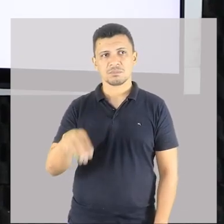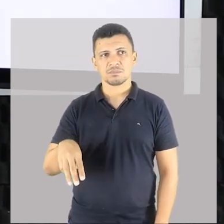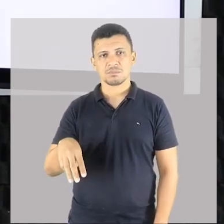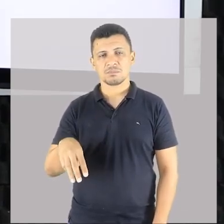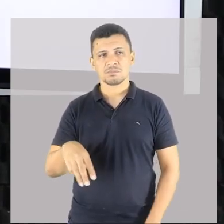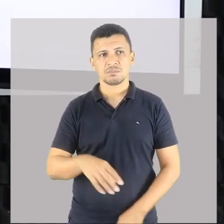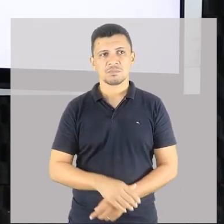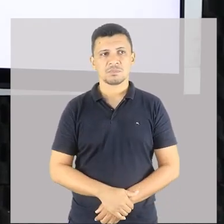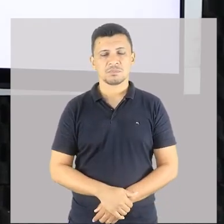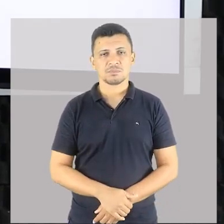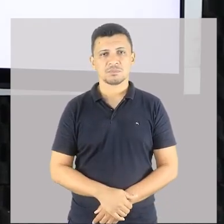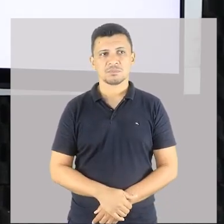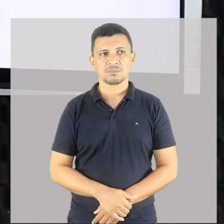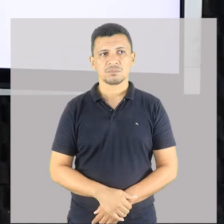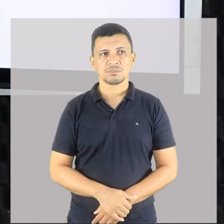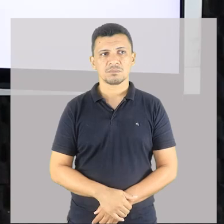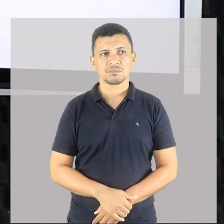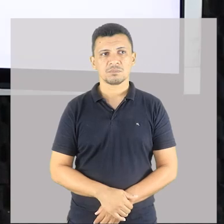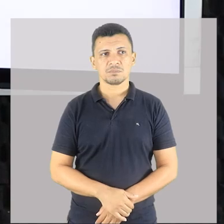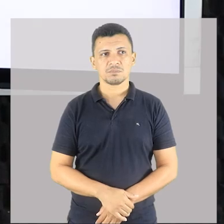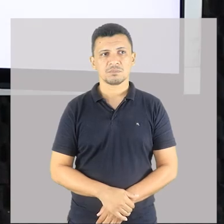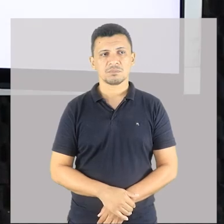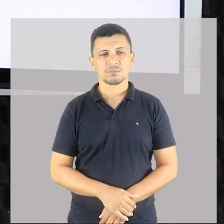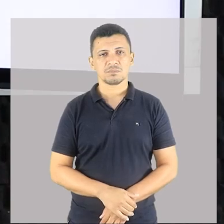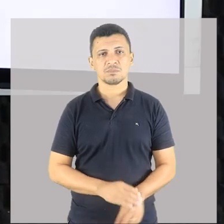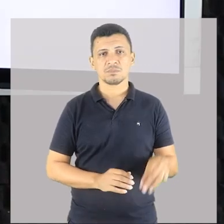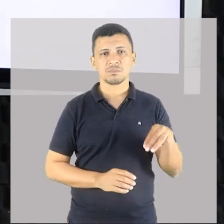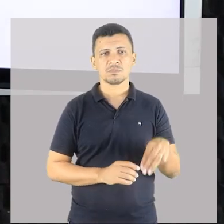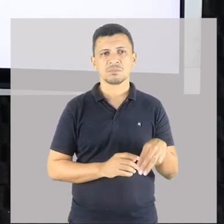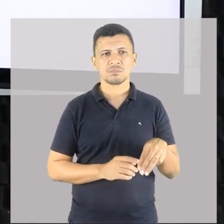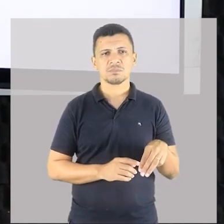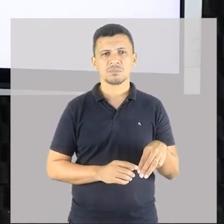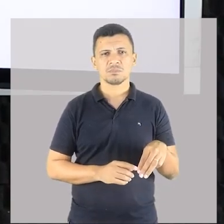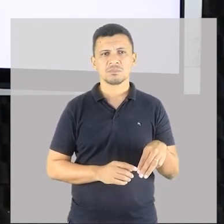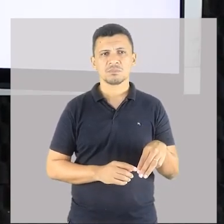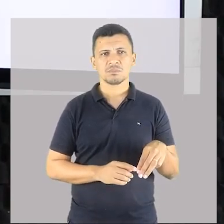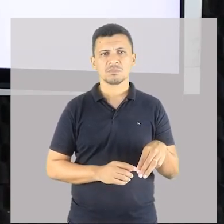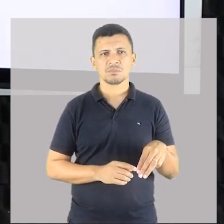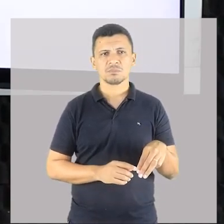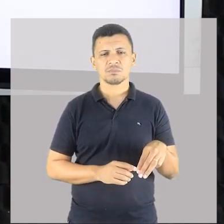centímetros. A permeabilidade magnética do meio, acho que ele deve dar